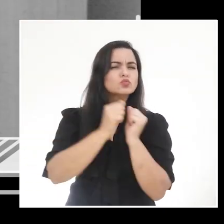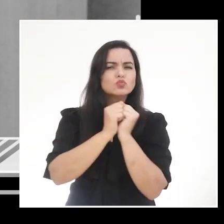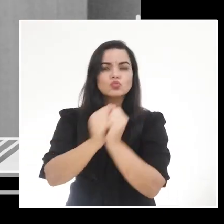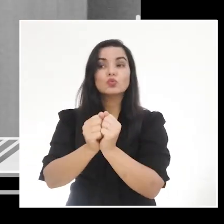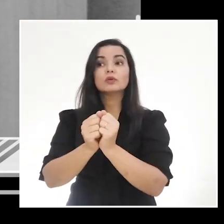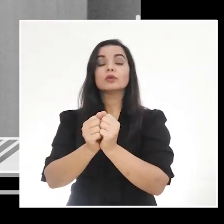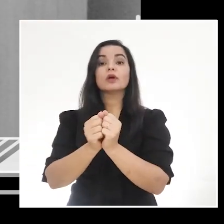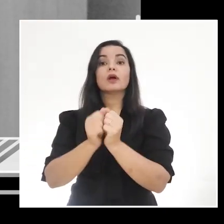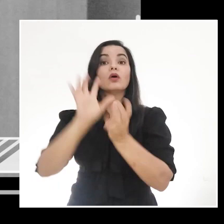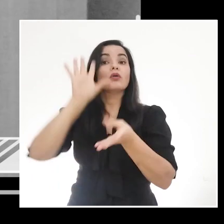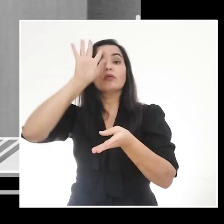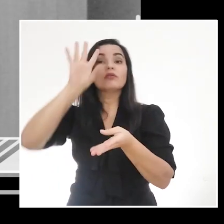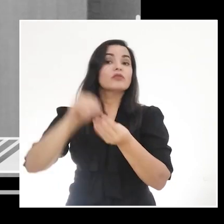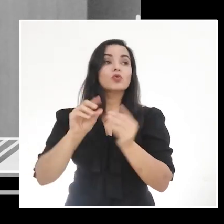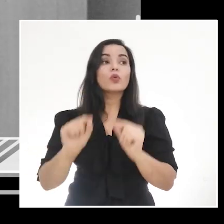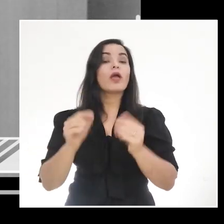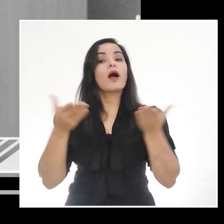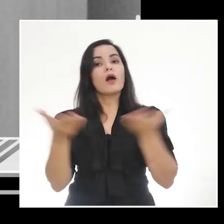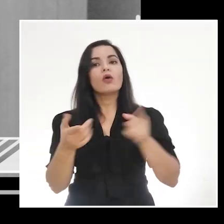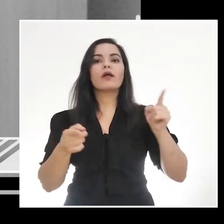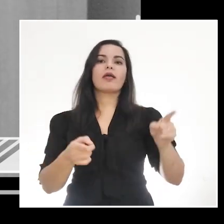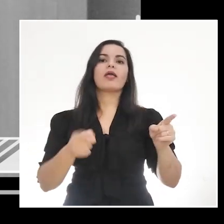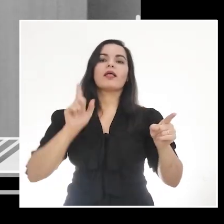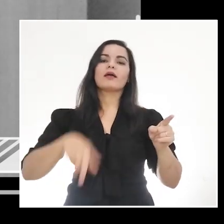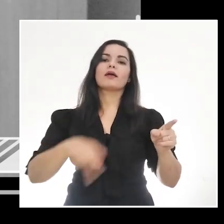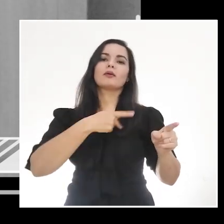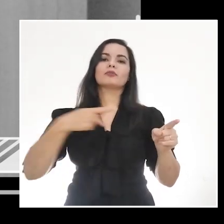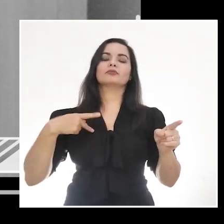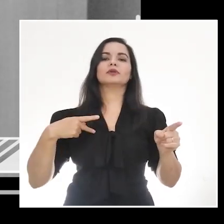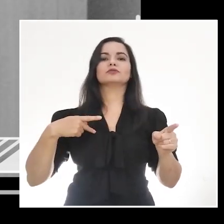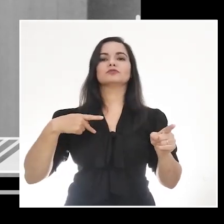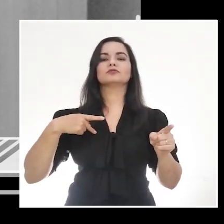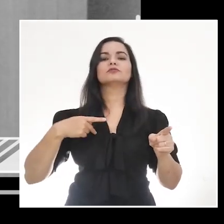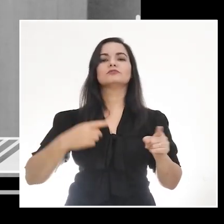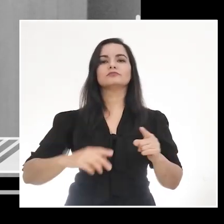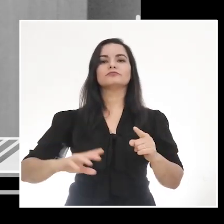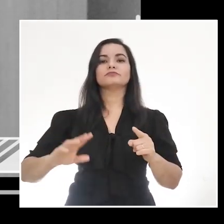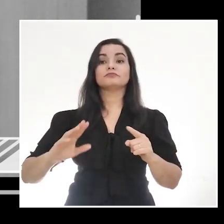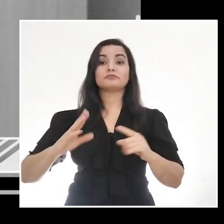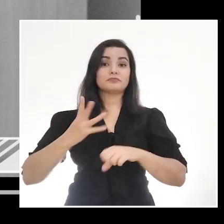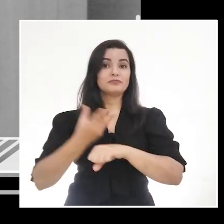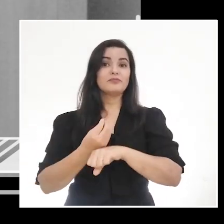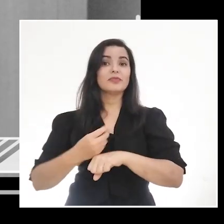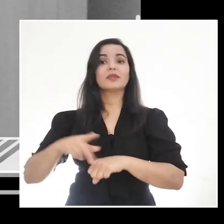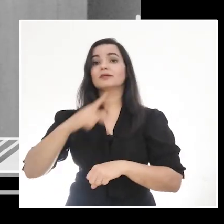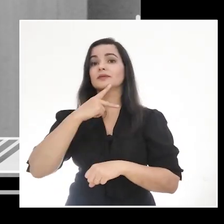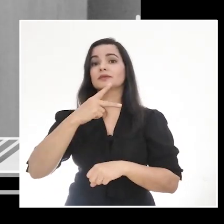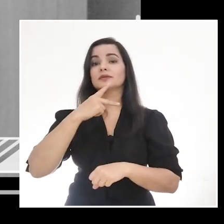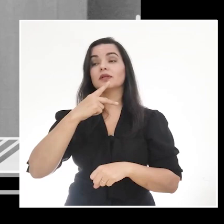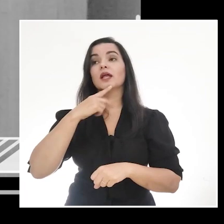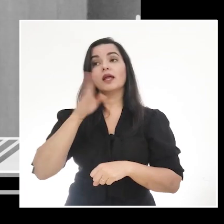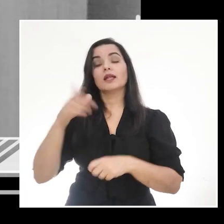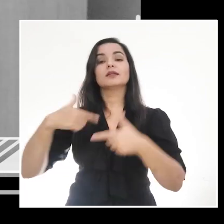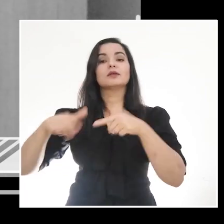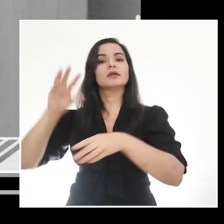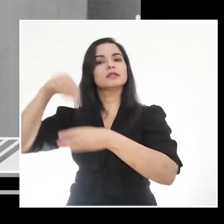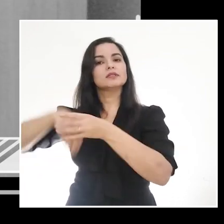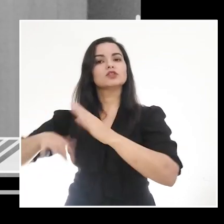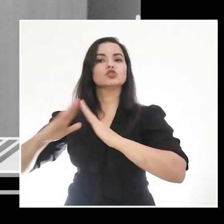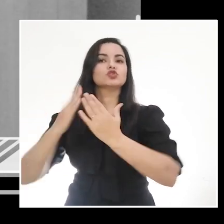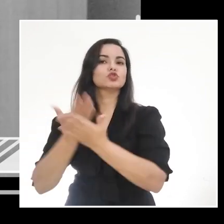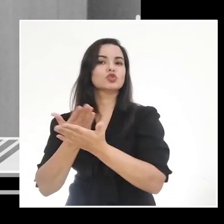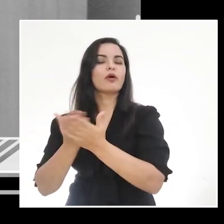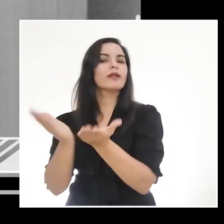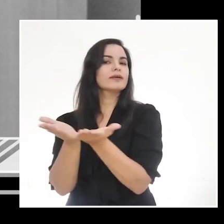segunda. E, bem, em resumo, hoje ele é um pastor presbiteriano, né, lá em